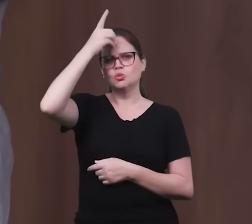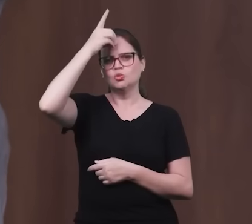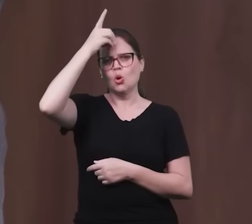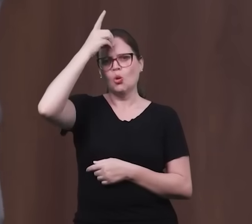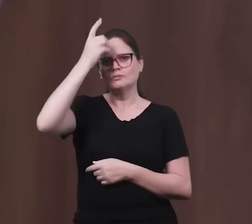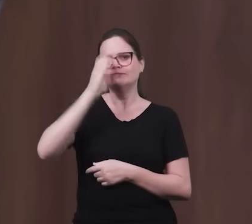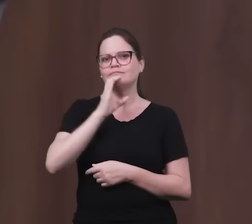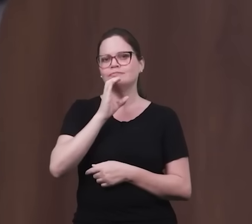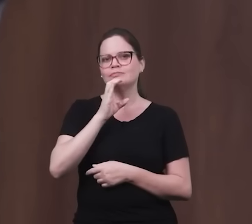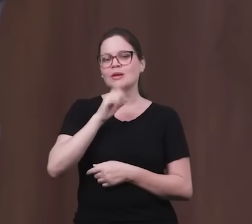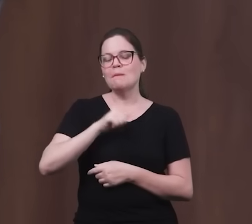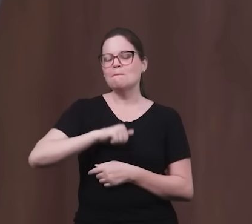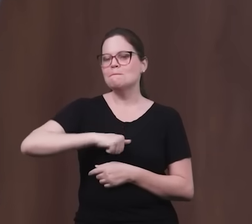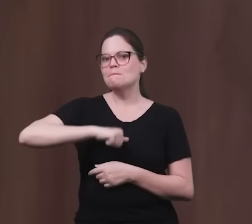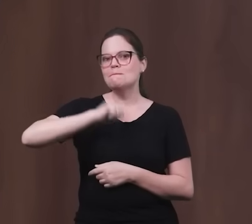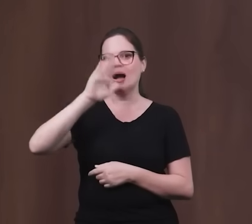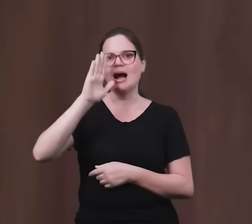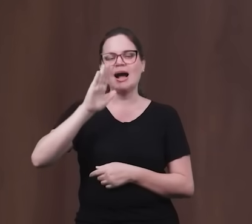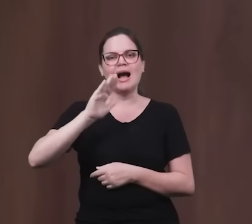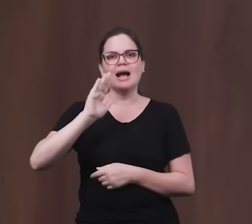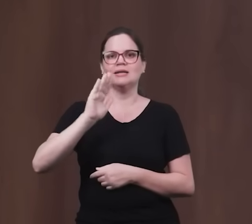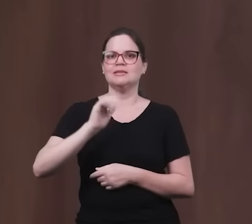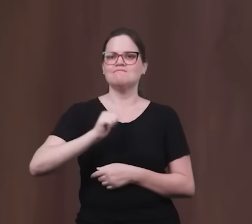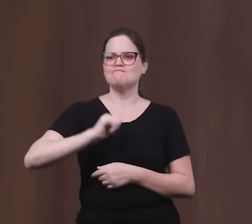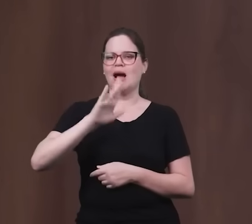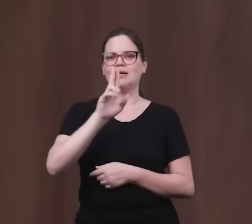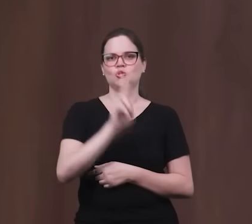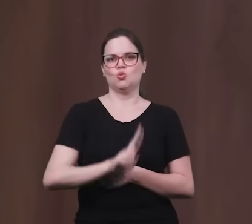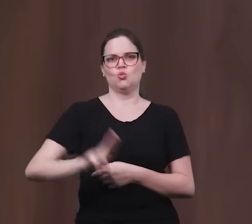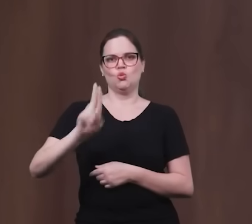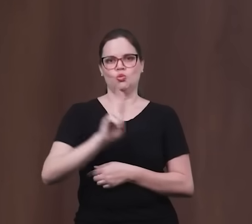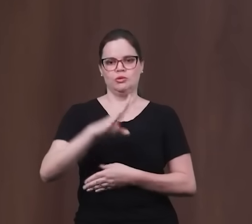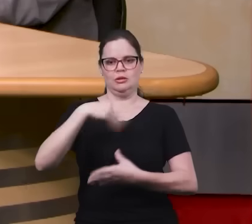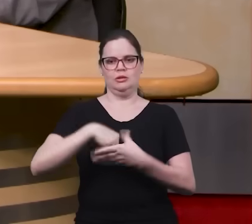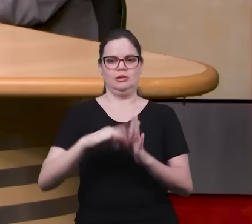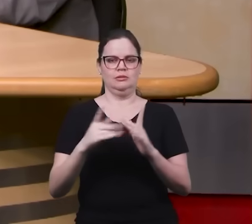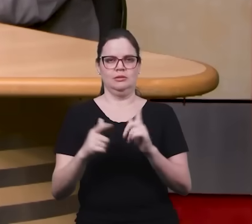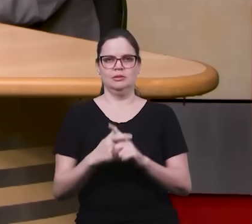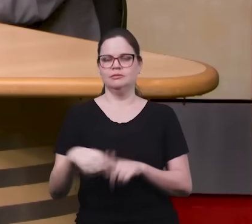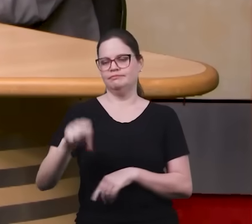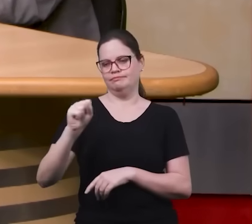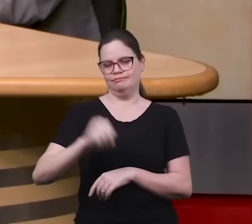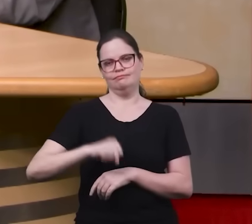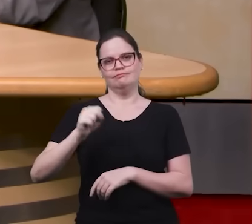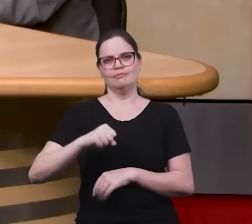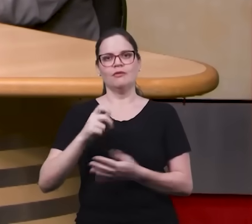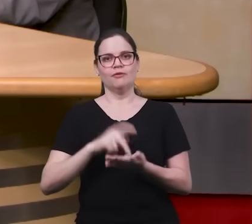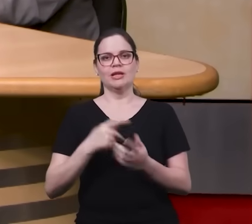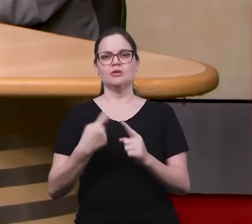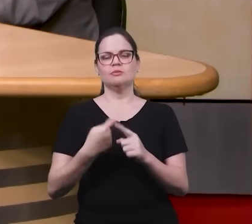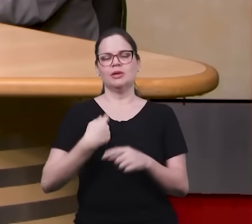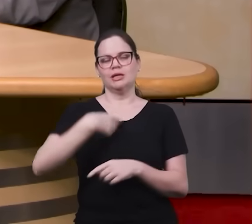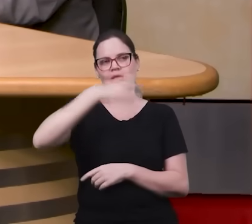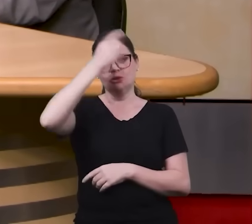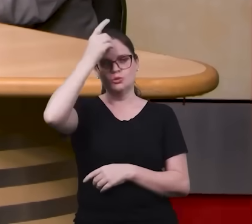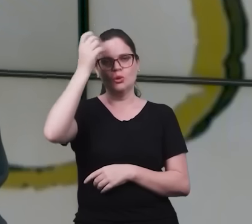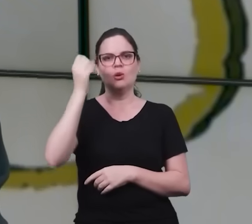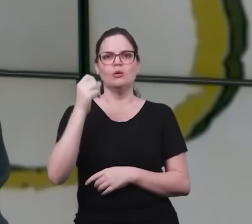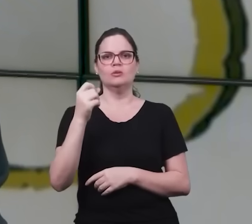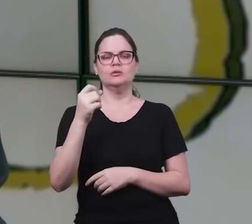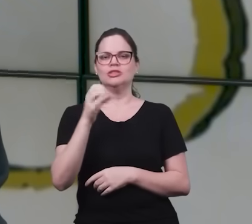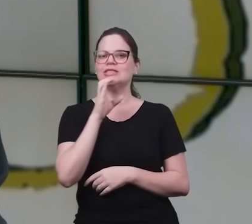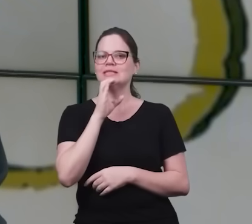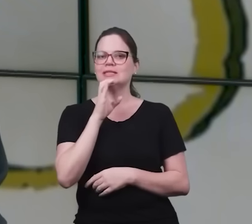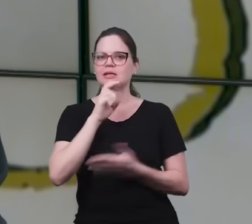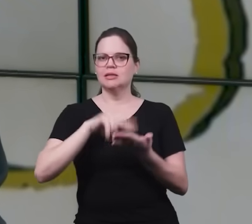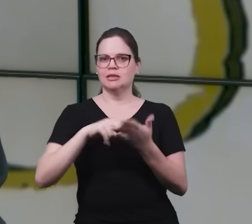mais exercitado no meio do rebanho, Marcelo. É verdade, o dom de ciência, que se manifesta em visões, revelações